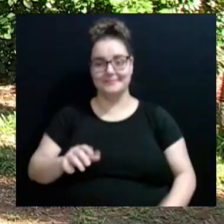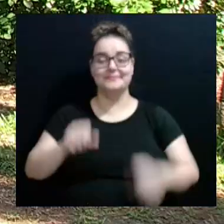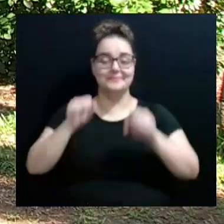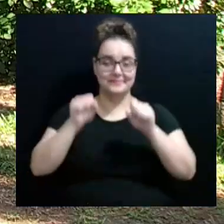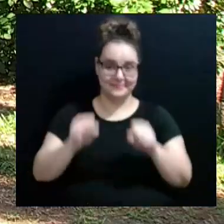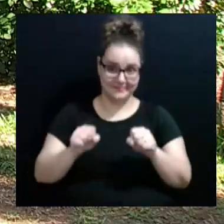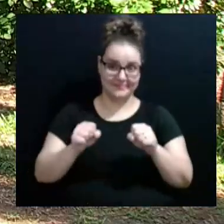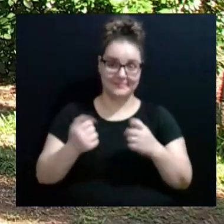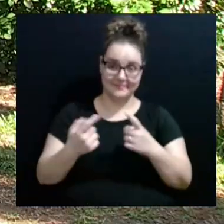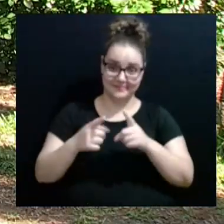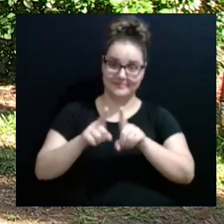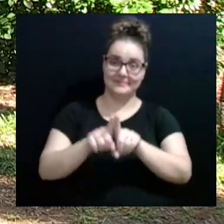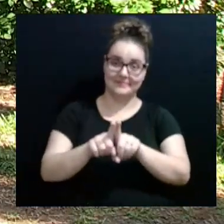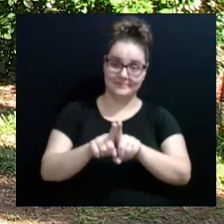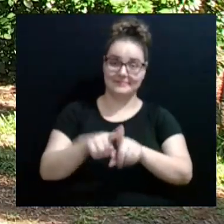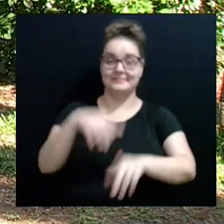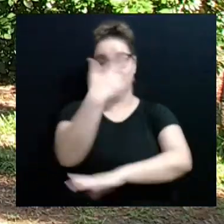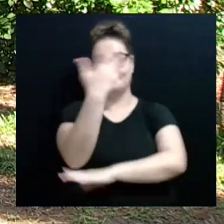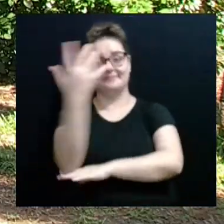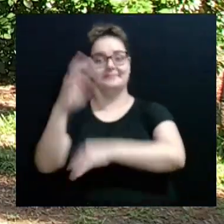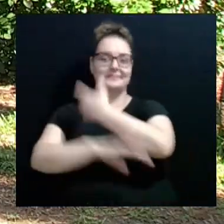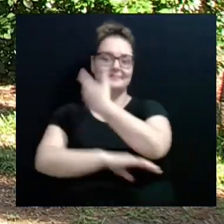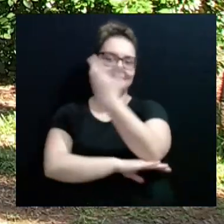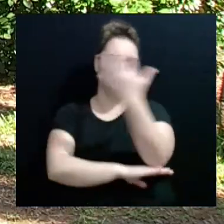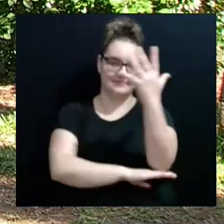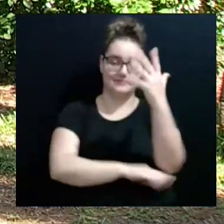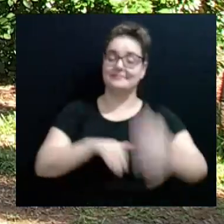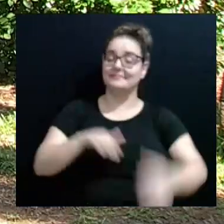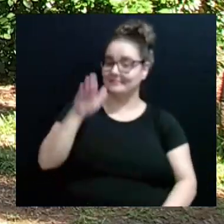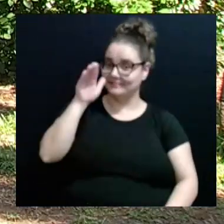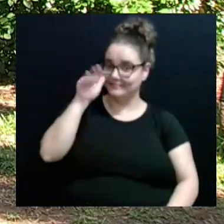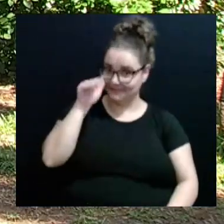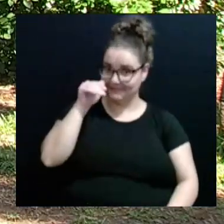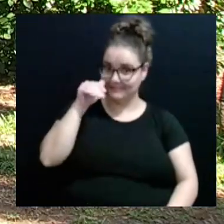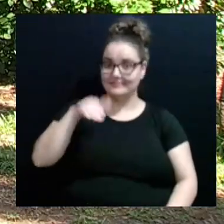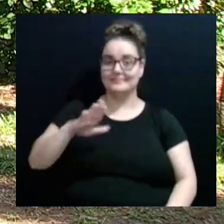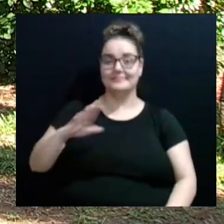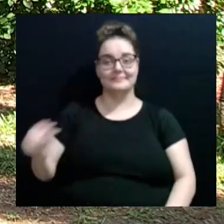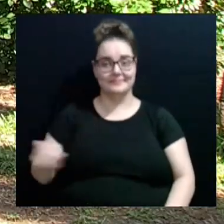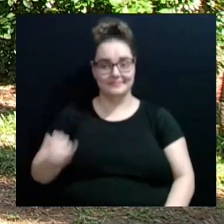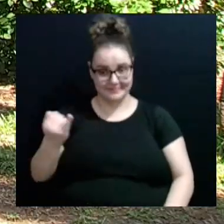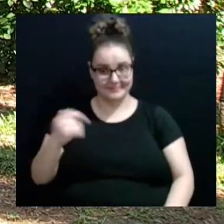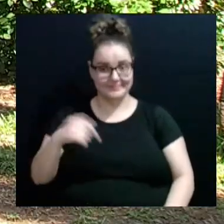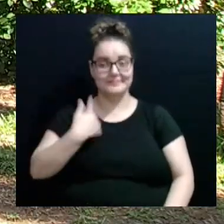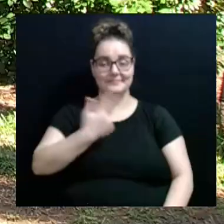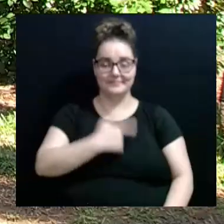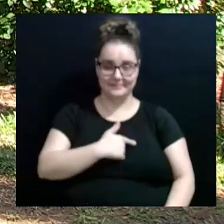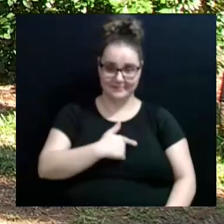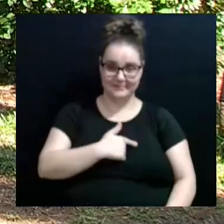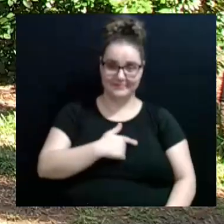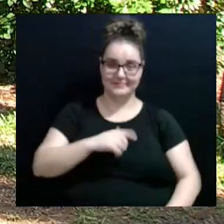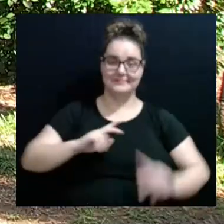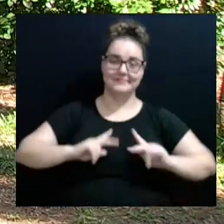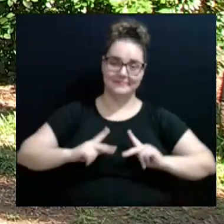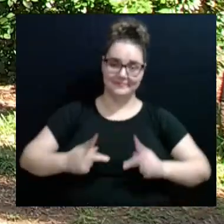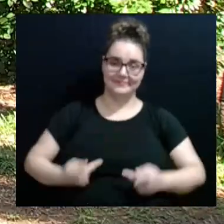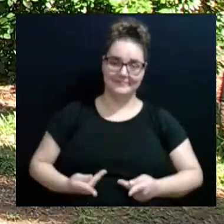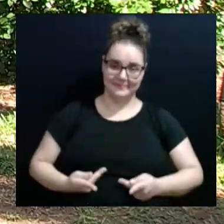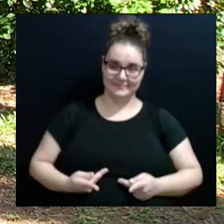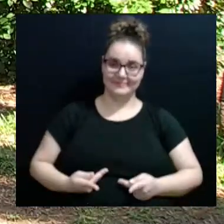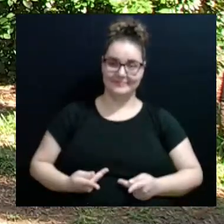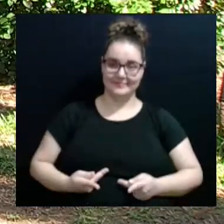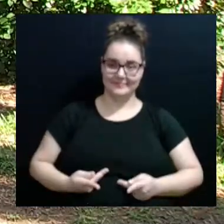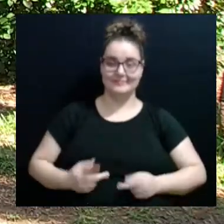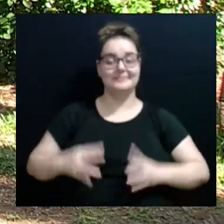a natureza e o mais curioso, importante até para nós, seres humanos, e isso tudo a gente vai